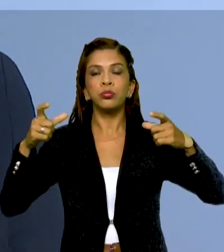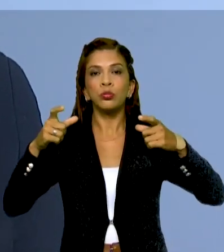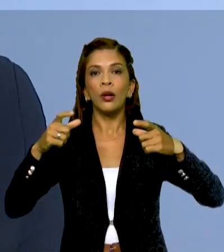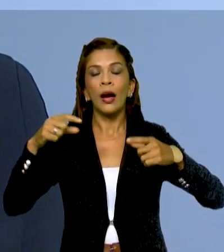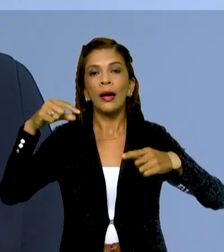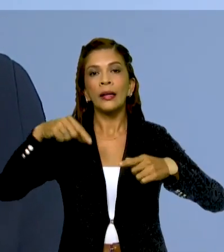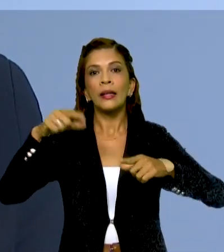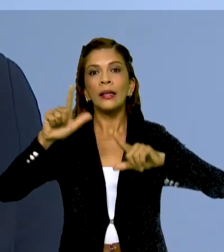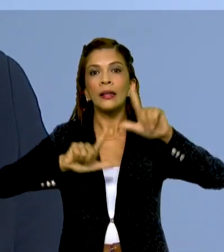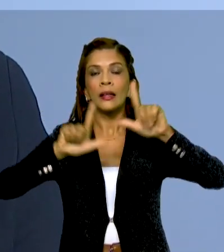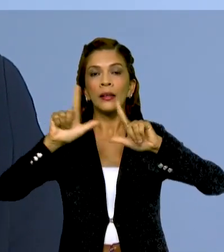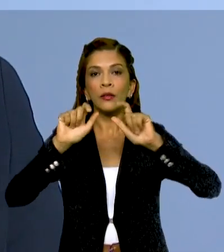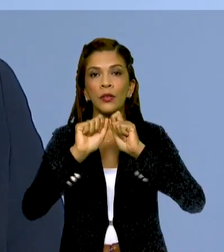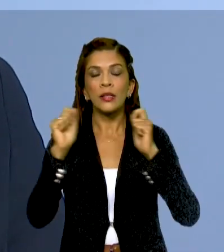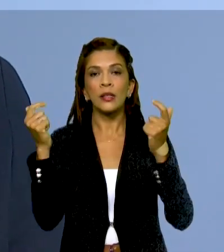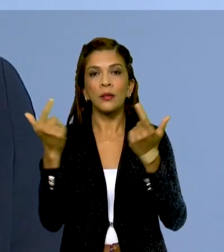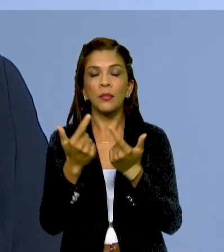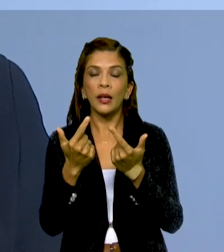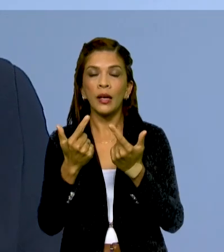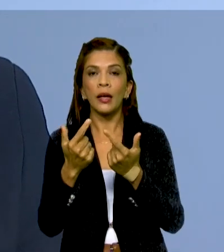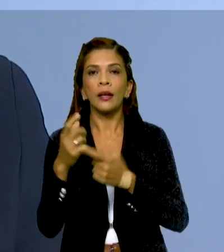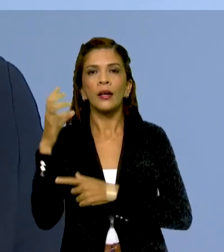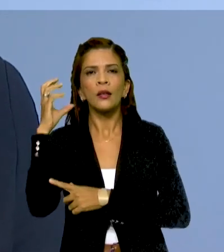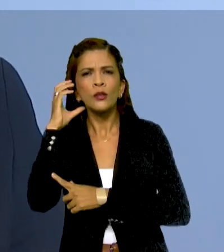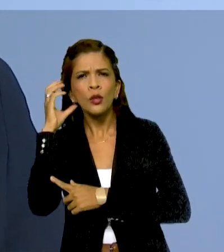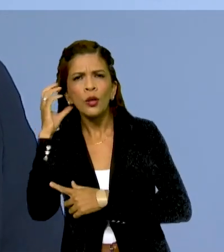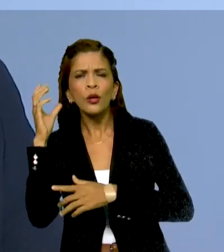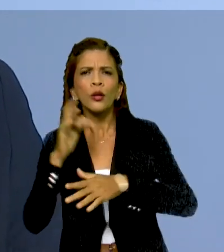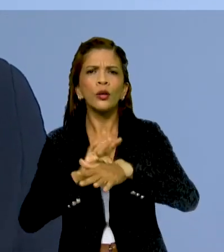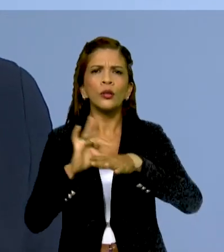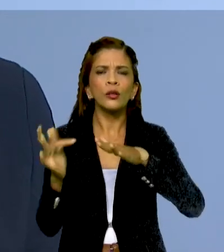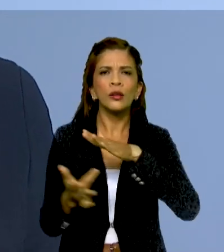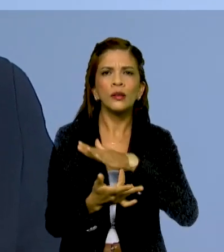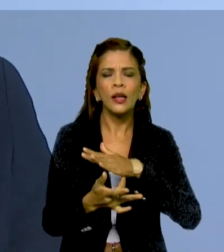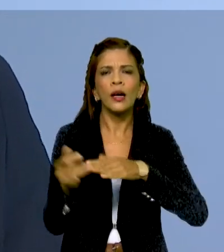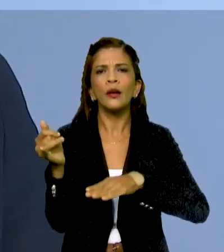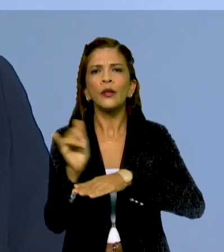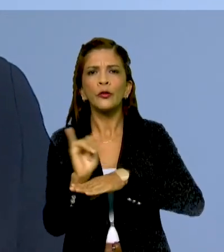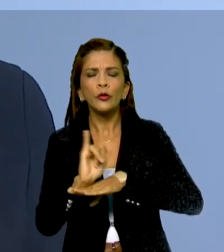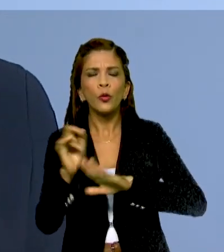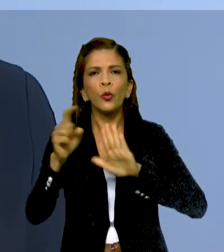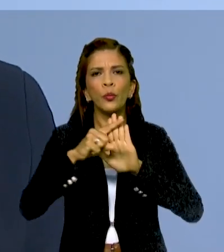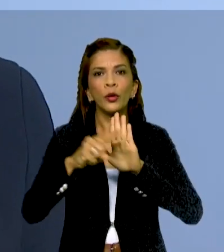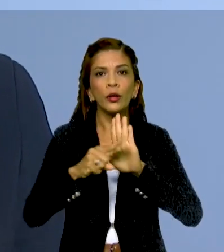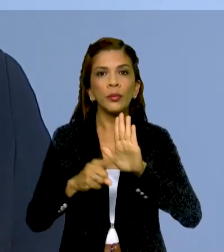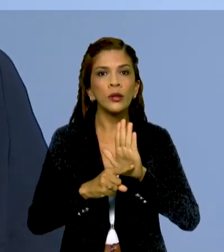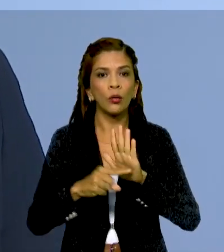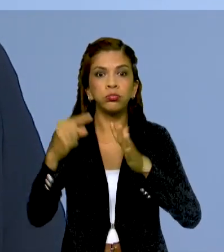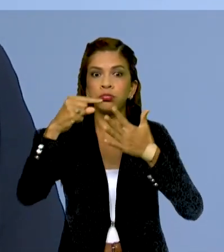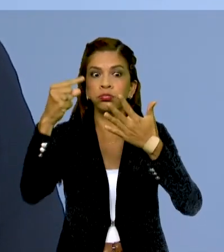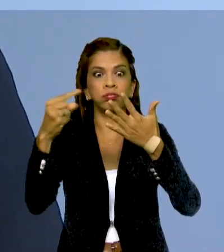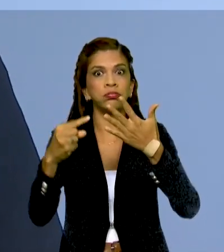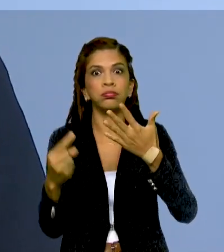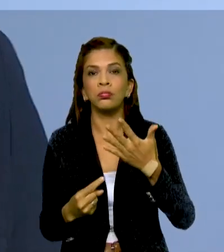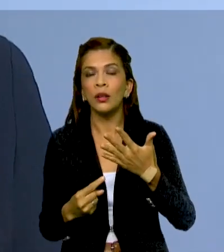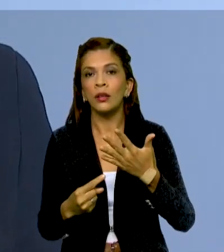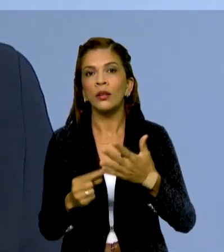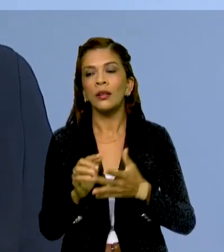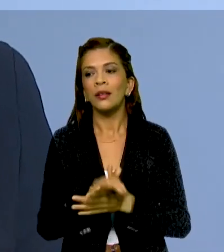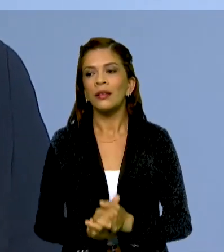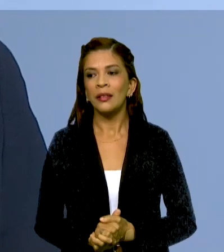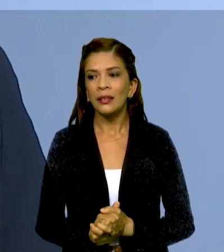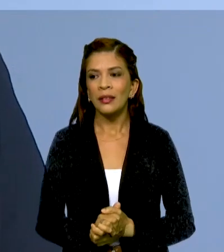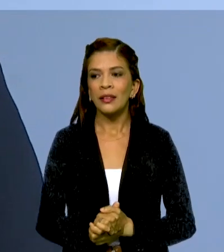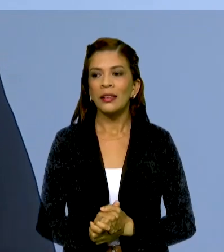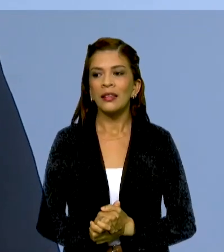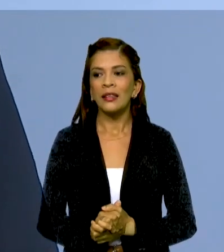Complexo, a gente tem a TV, tem o rádio, tem as mídias sociais, tem o que vai para o YouTube, tem a programação, então é muita coisa. E a gente não pode nem encontrar um